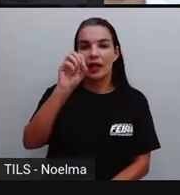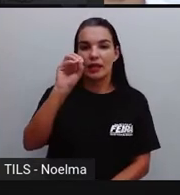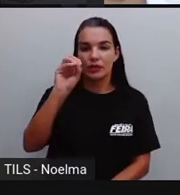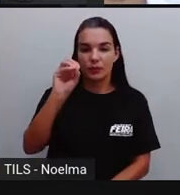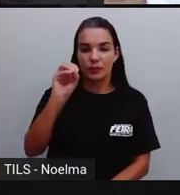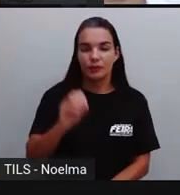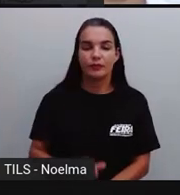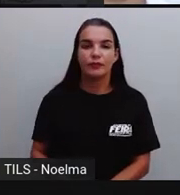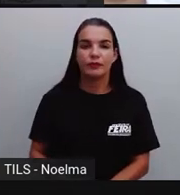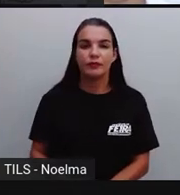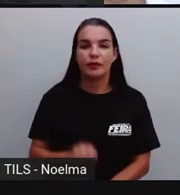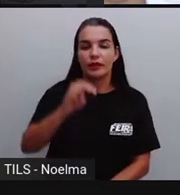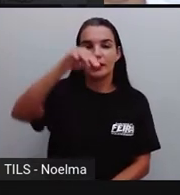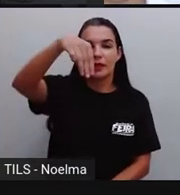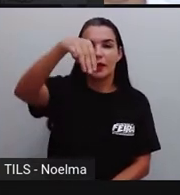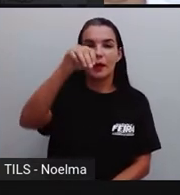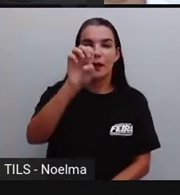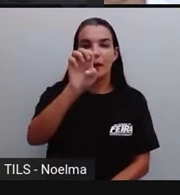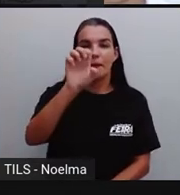liso,